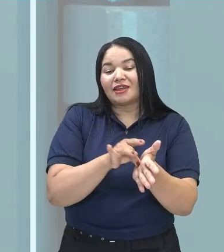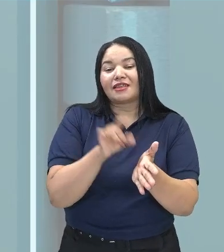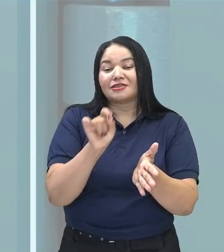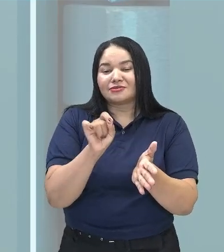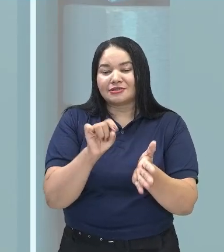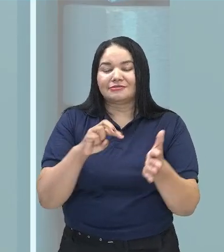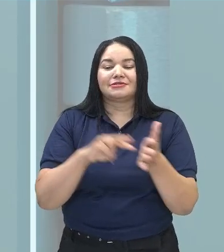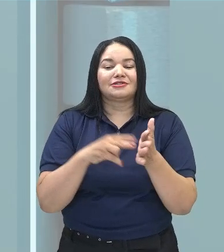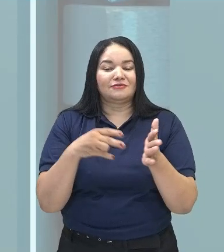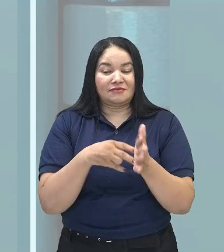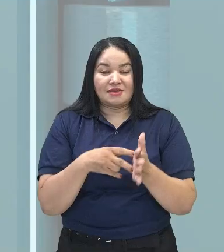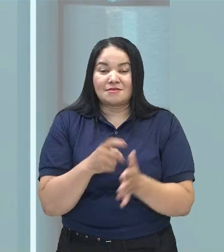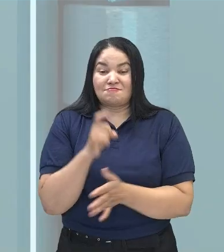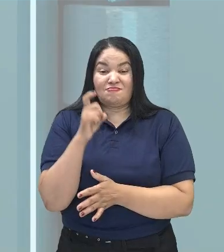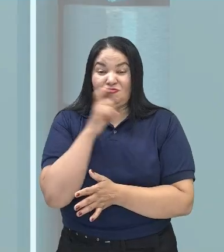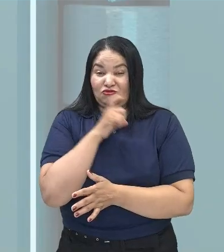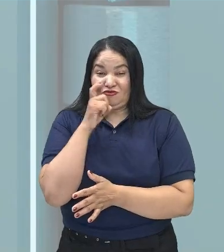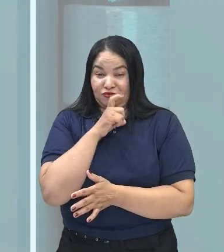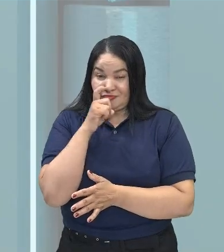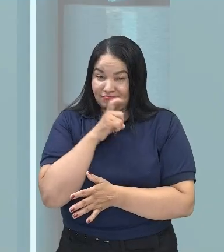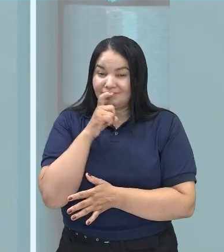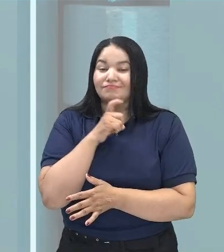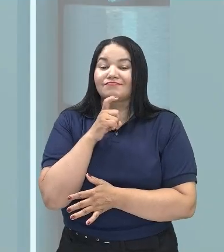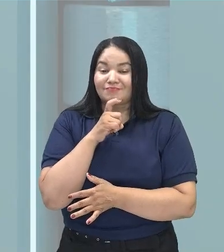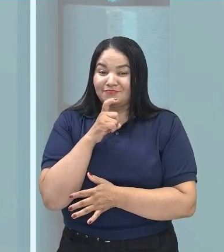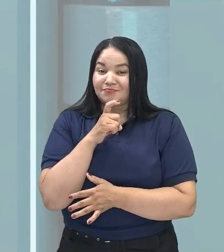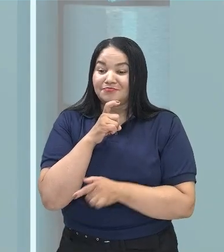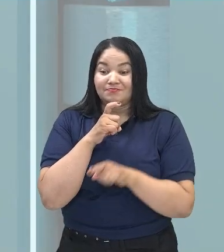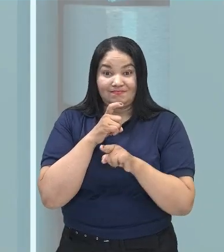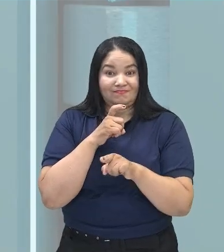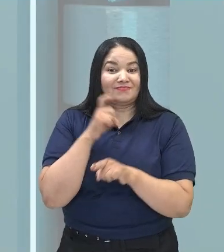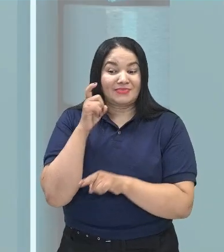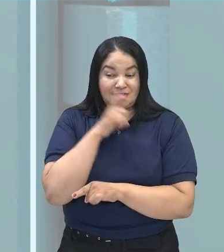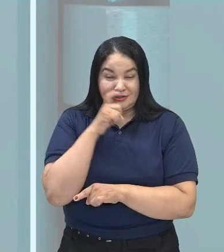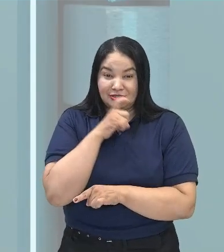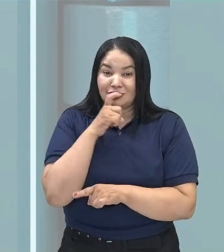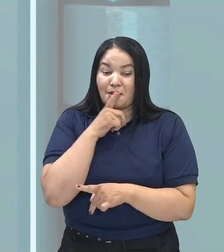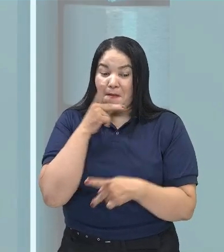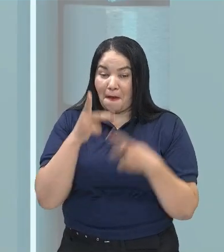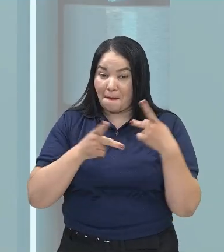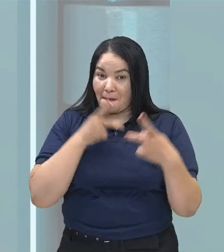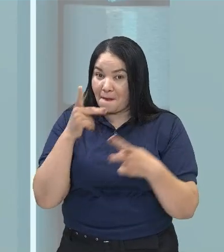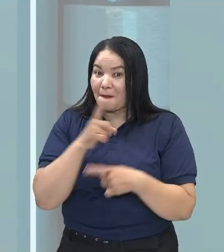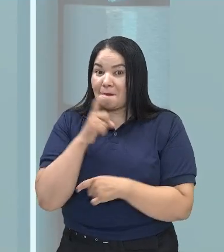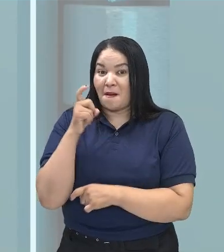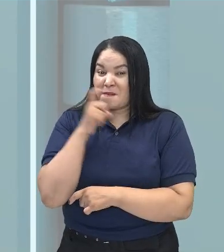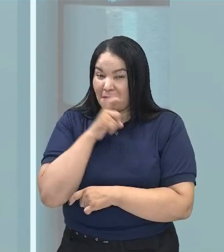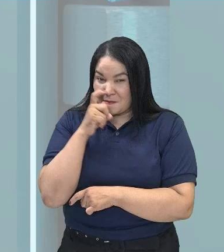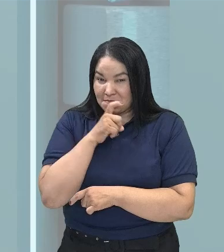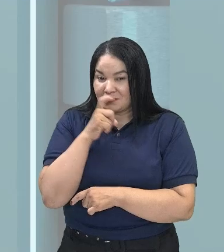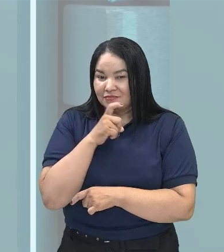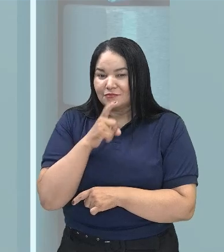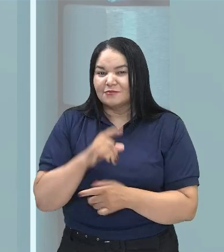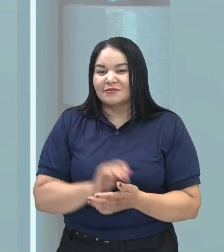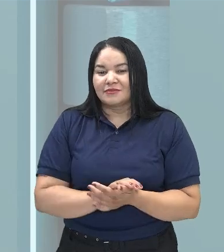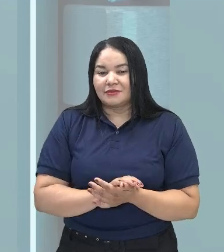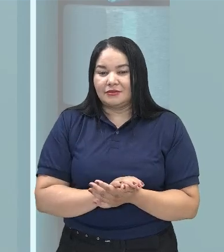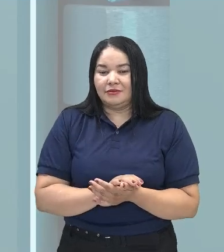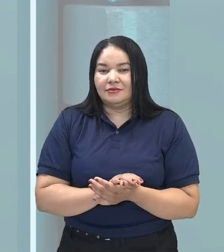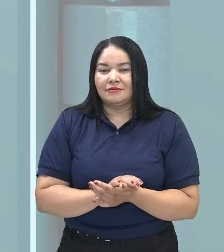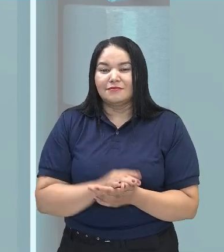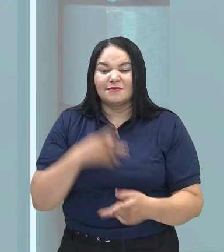No mínimo, né, ela não falou a verdade, mas a gente pode dizer, olha, fulana